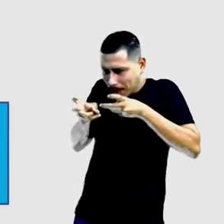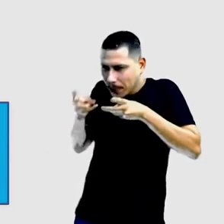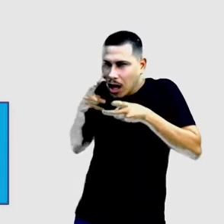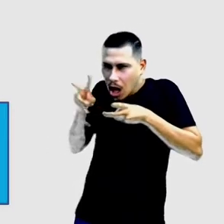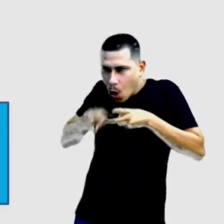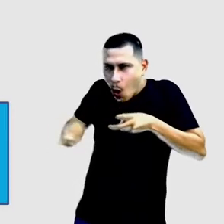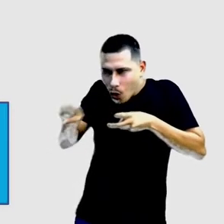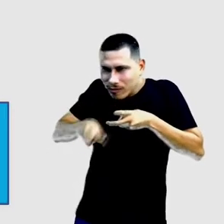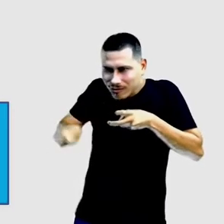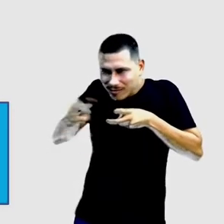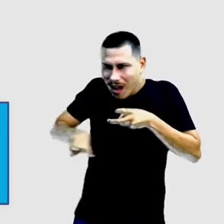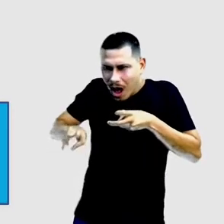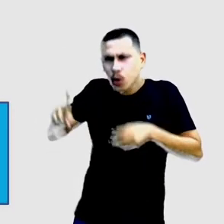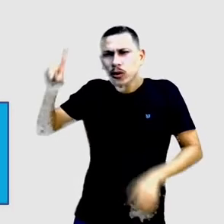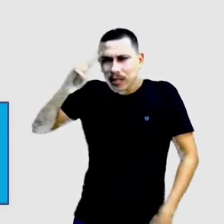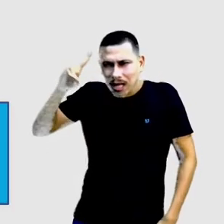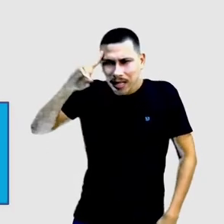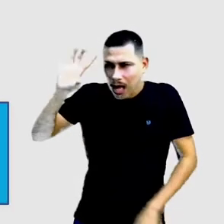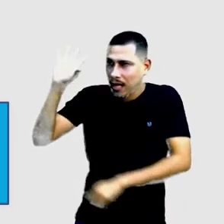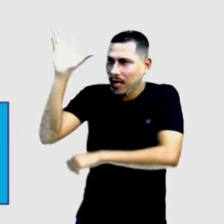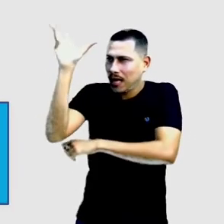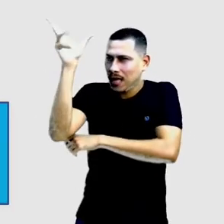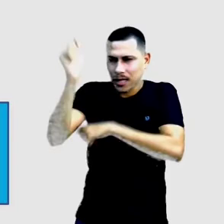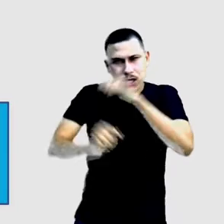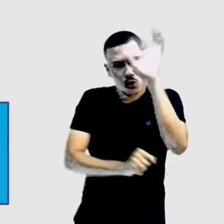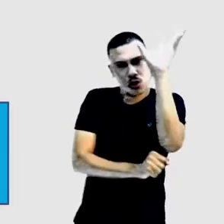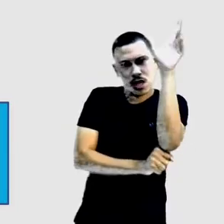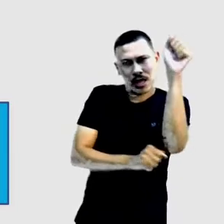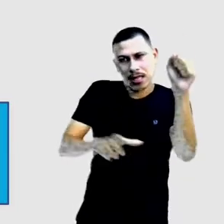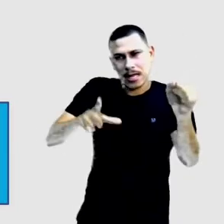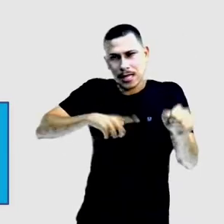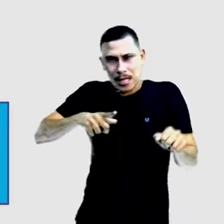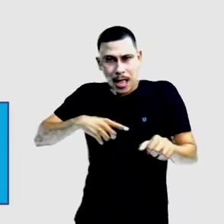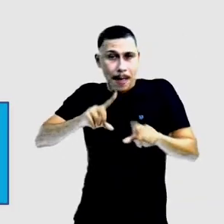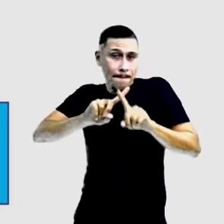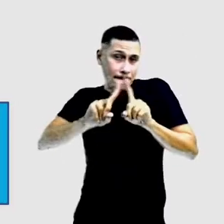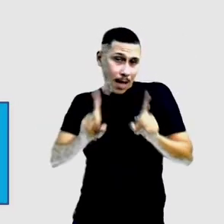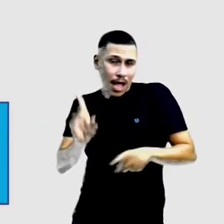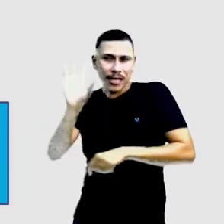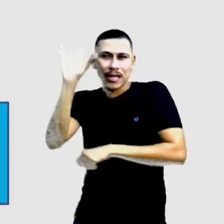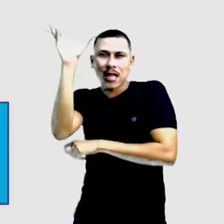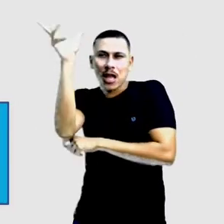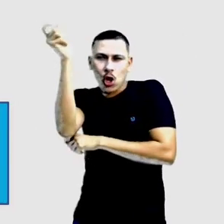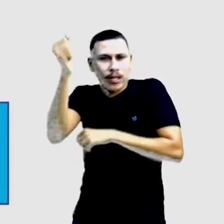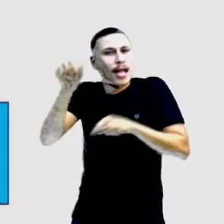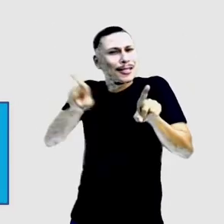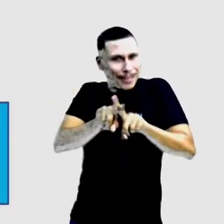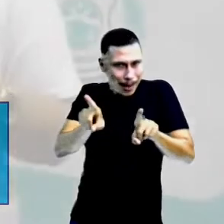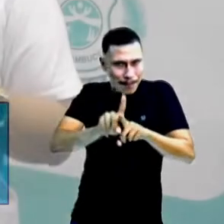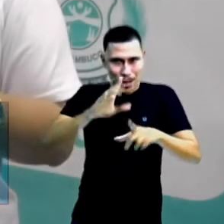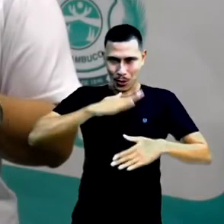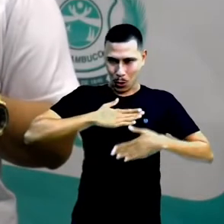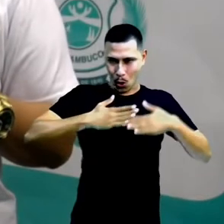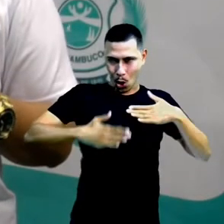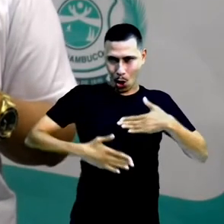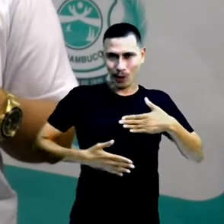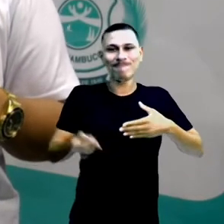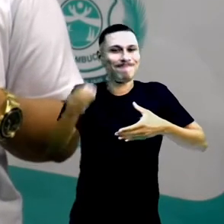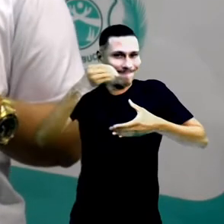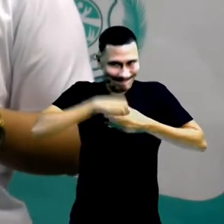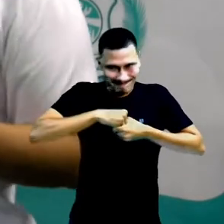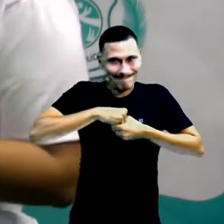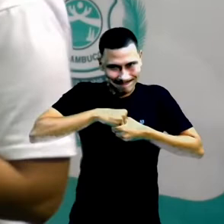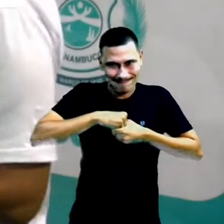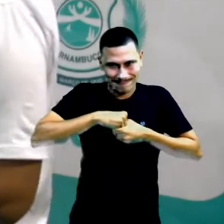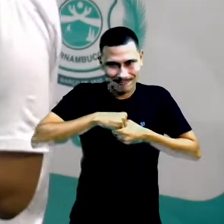fungos são muito assim presente no nosso dia a dia na natureza mas como está na natureza está também presente na nossa